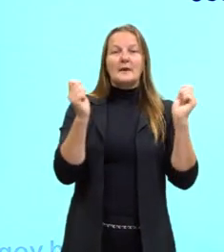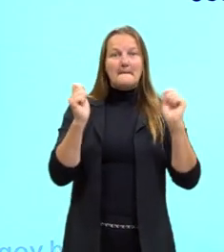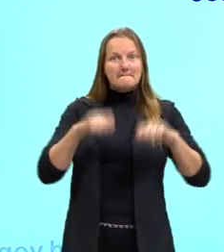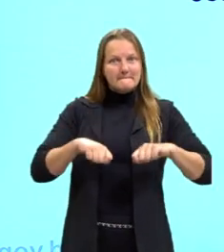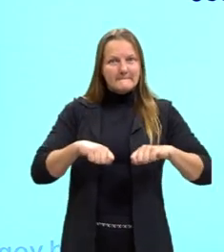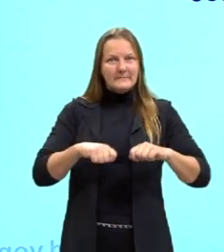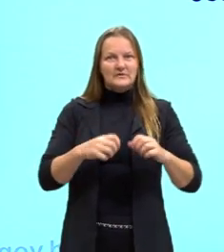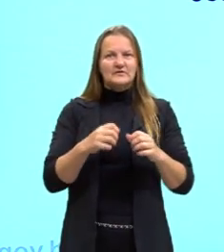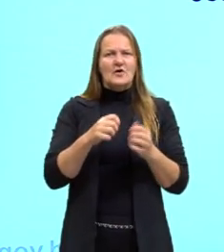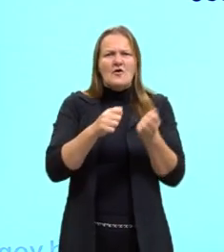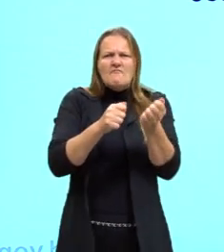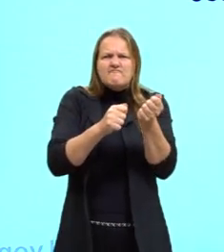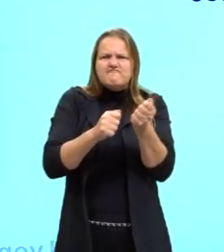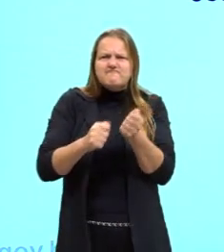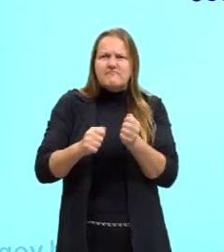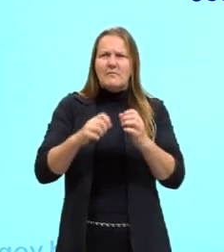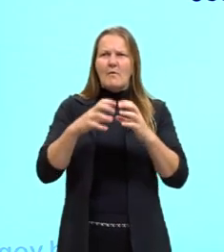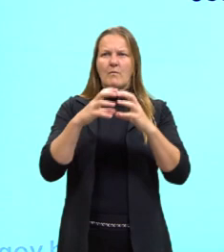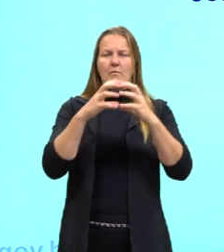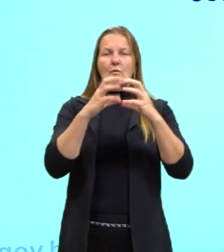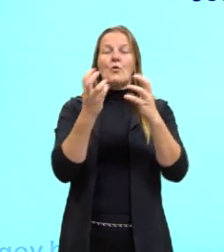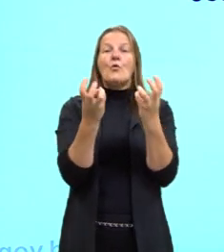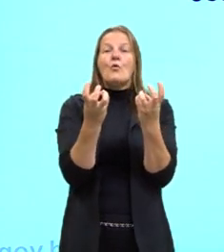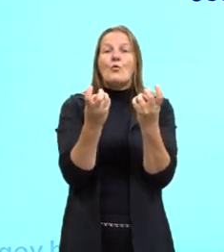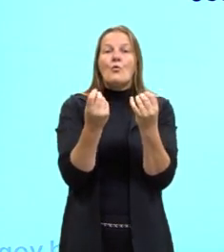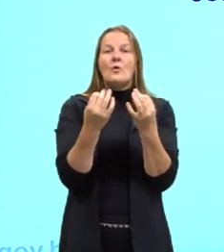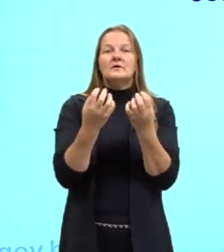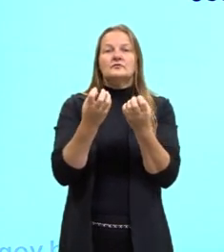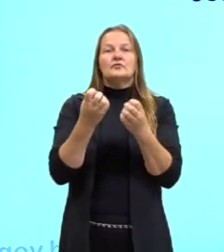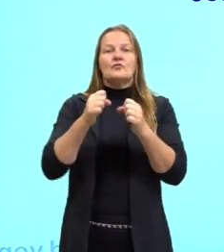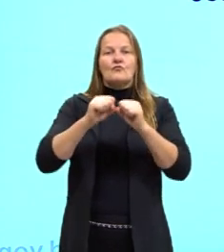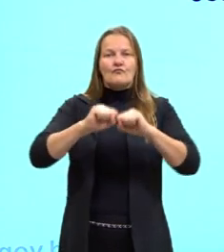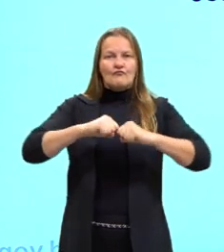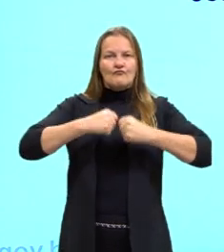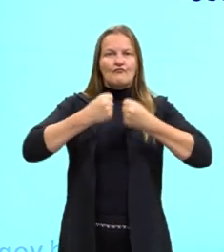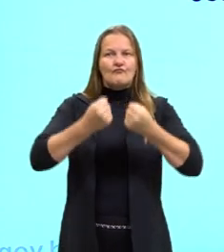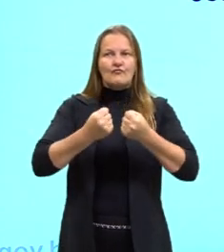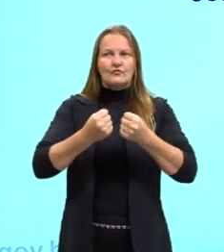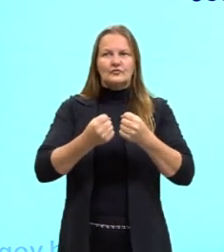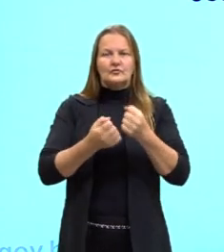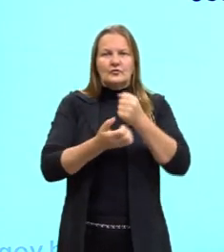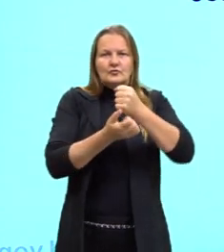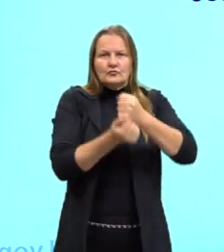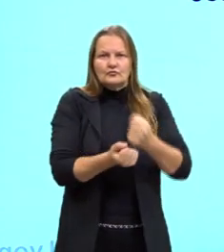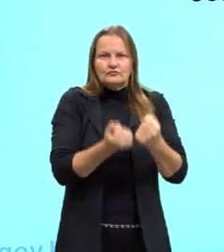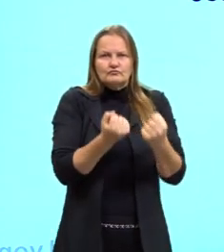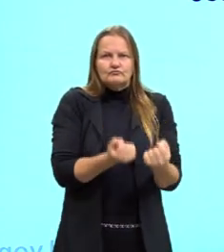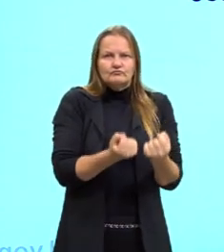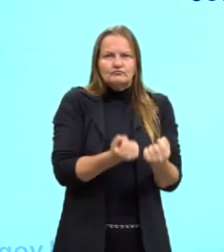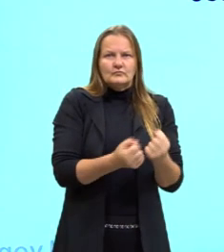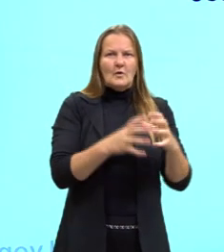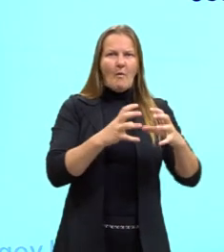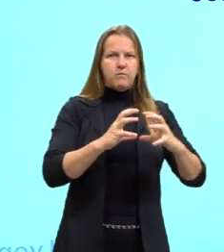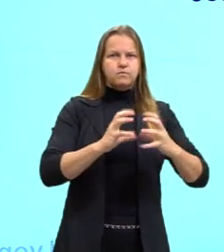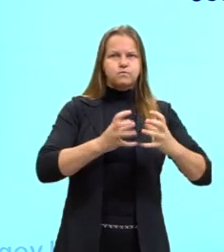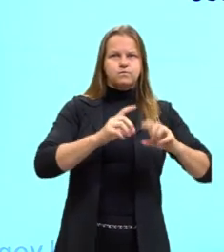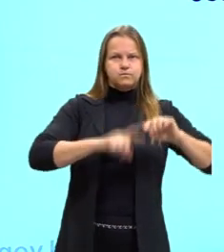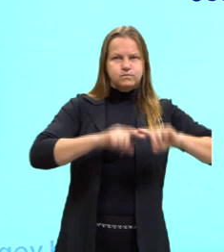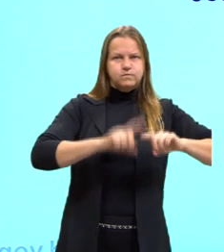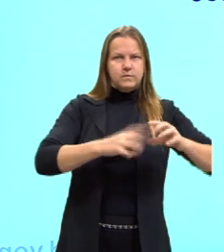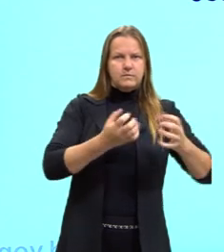colocar as forças que estão presentes nesse sistema aqui tem a força peso né devido ao peso desse